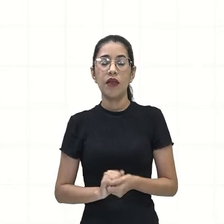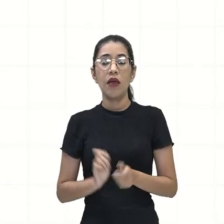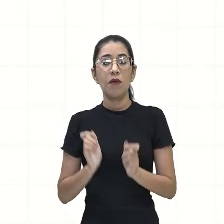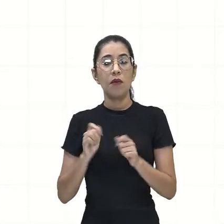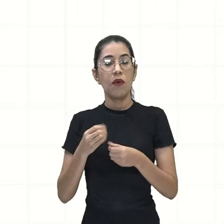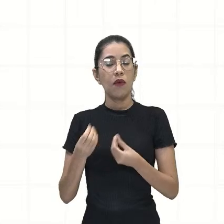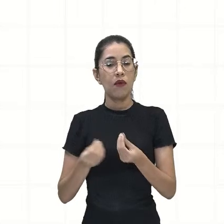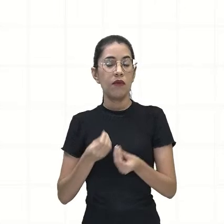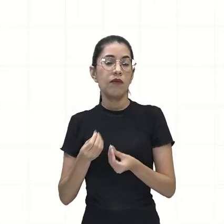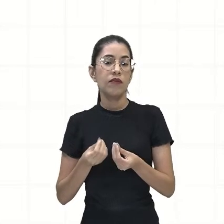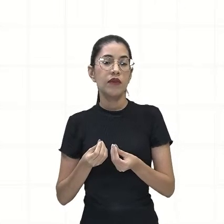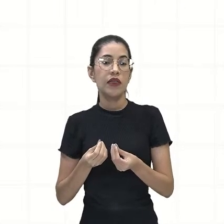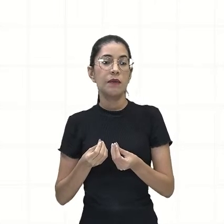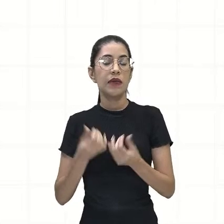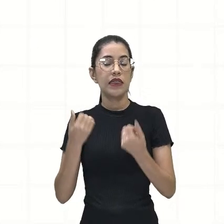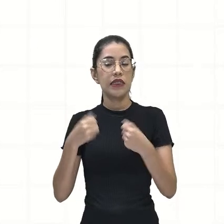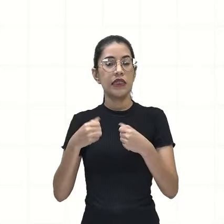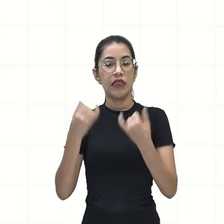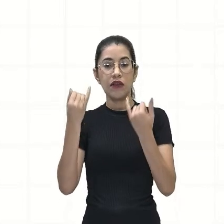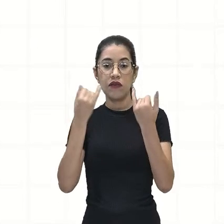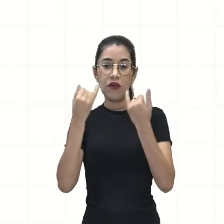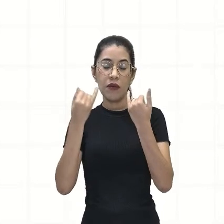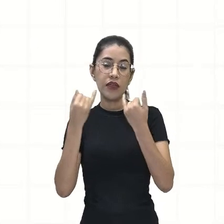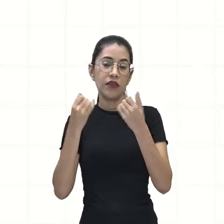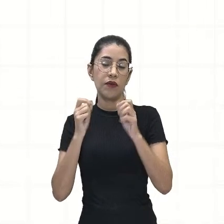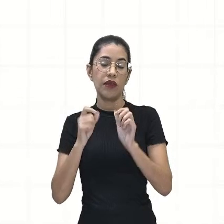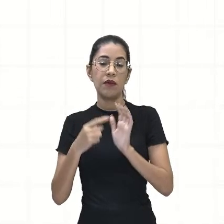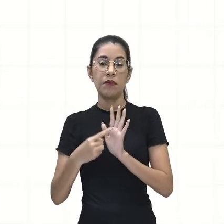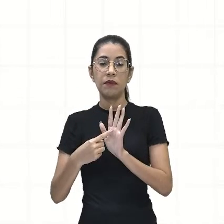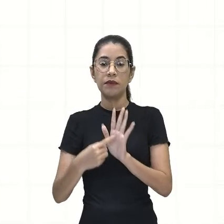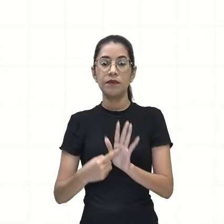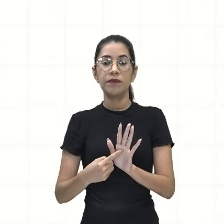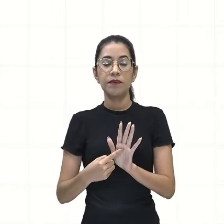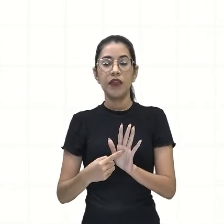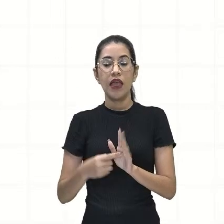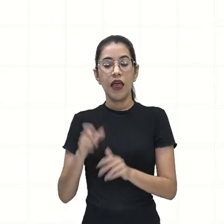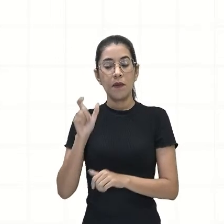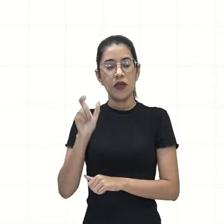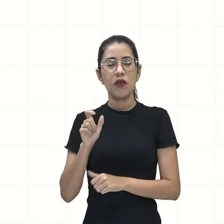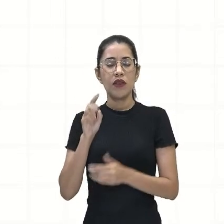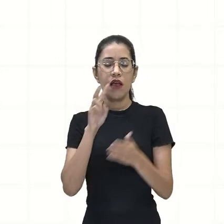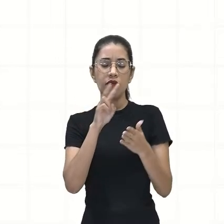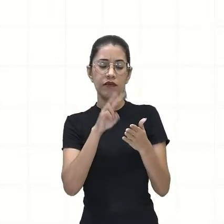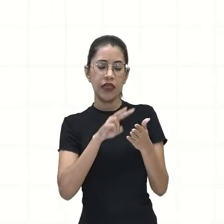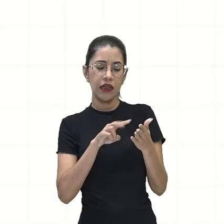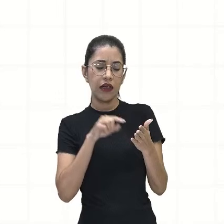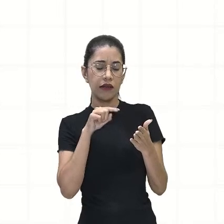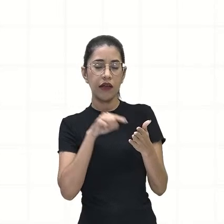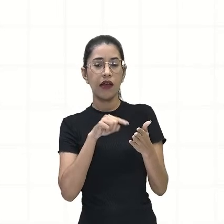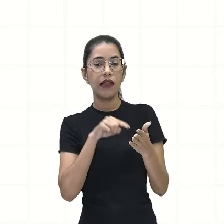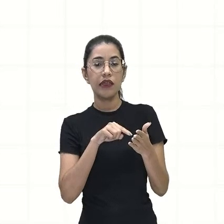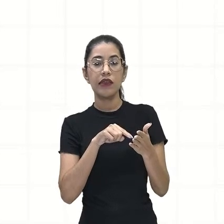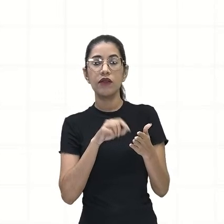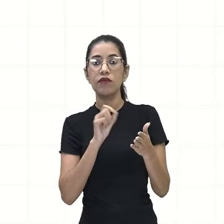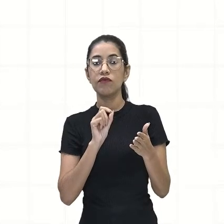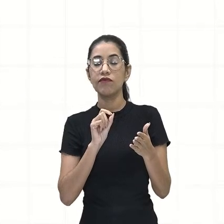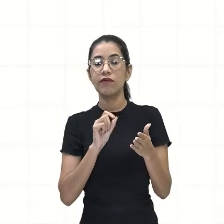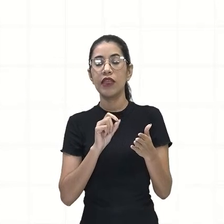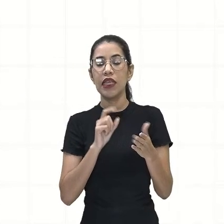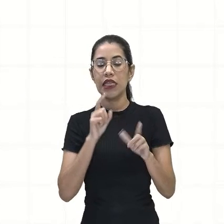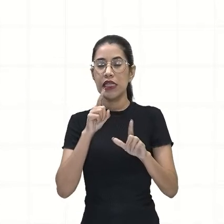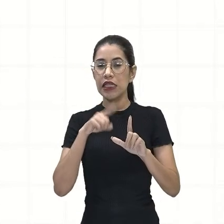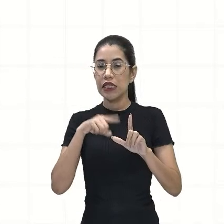ter uma informação onde levasse o leitor a dizer aqui, ó, por exemplo, esse